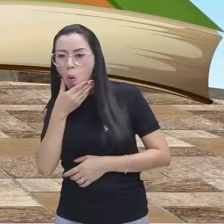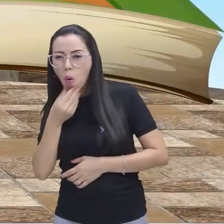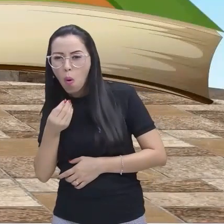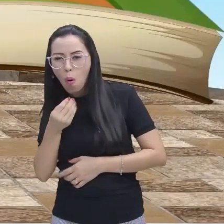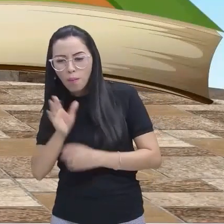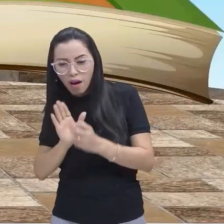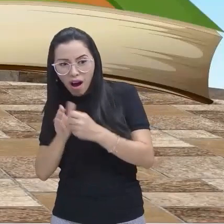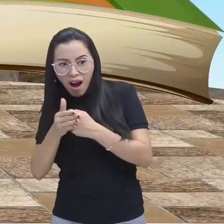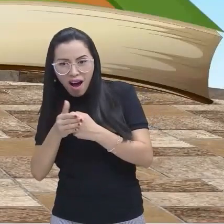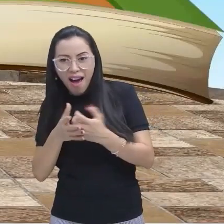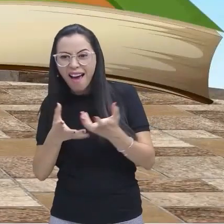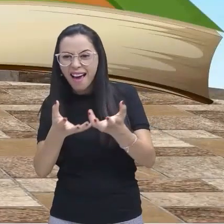fizeram? Você lembra?